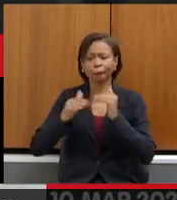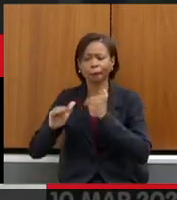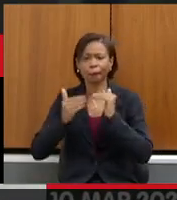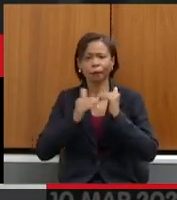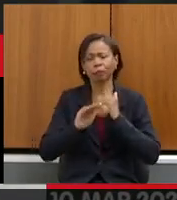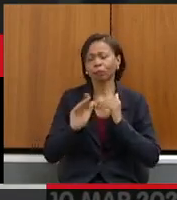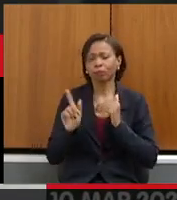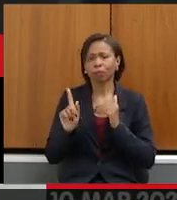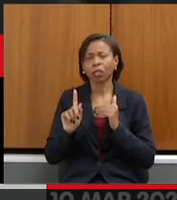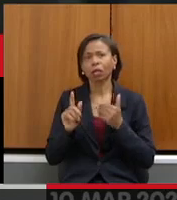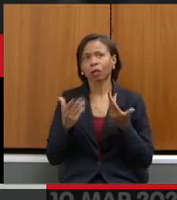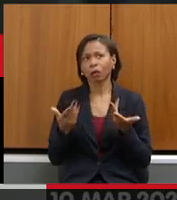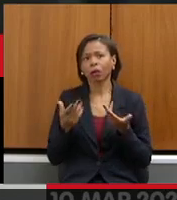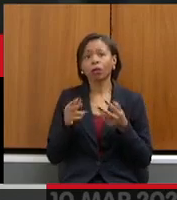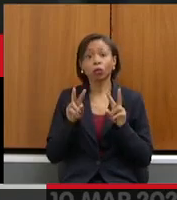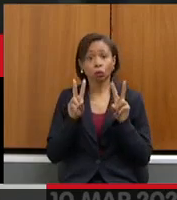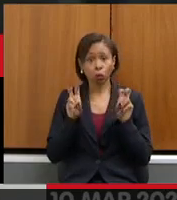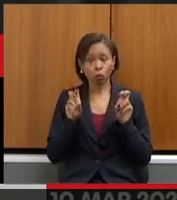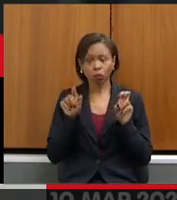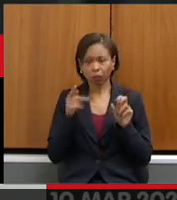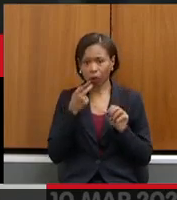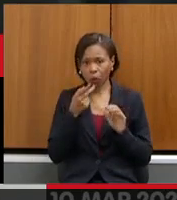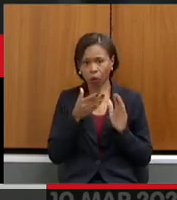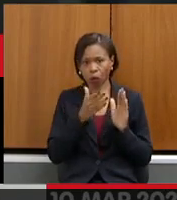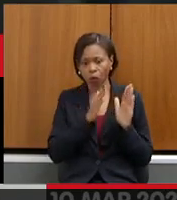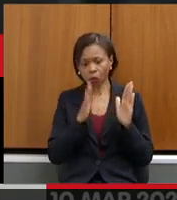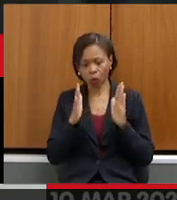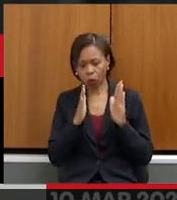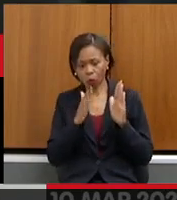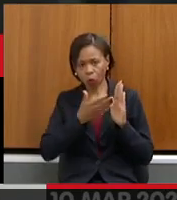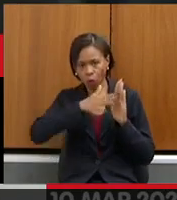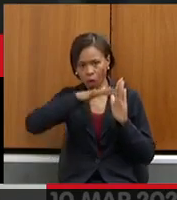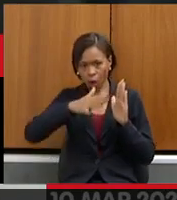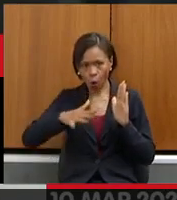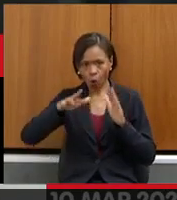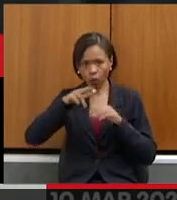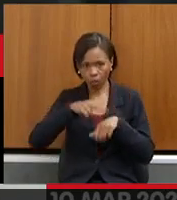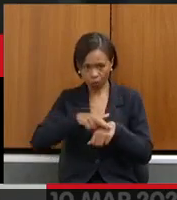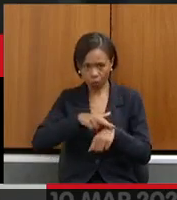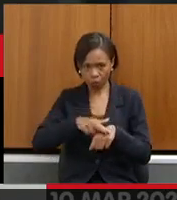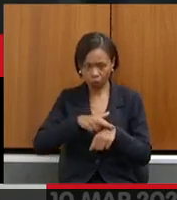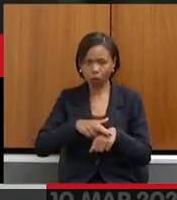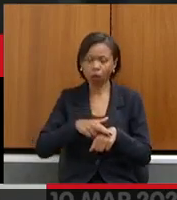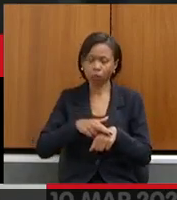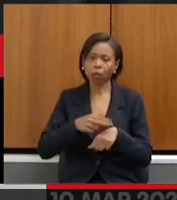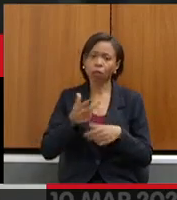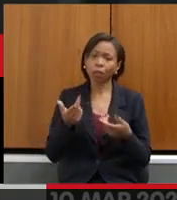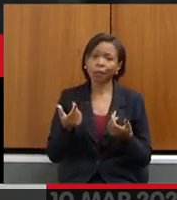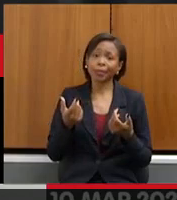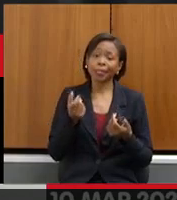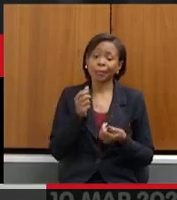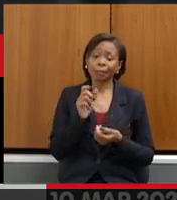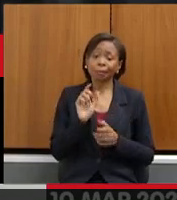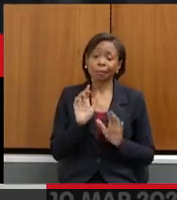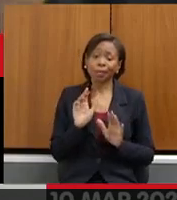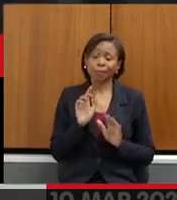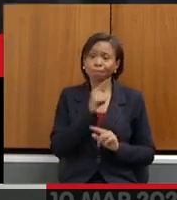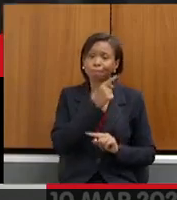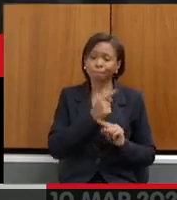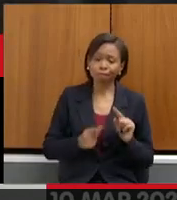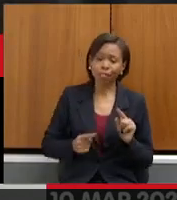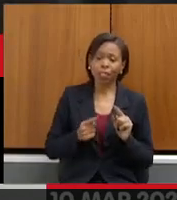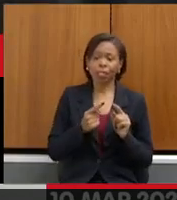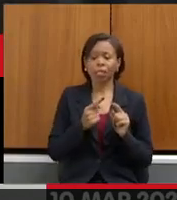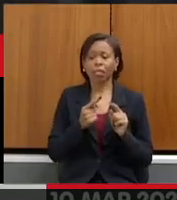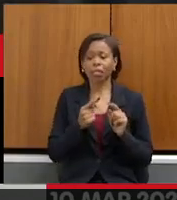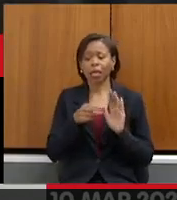em relação a onda roxa eu vou no mesmo caminho seja para ter uma medida mais restritiva primeiro a gente tem que realmente está em